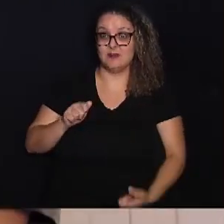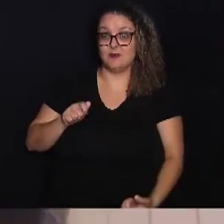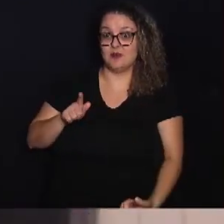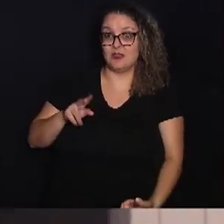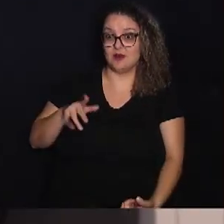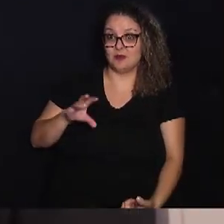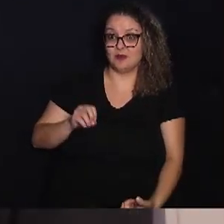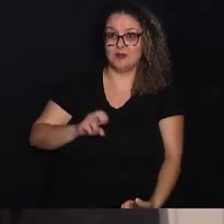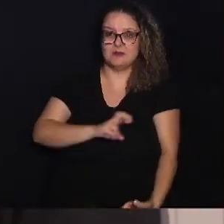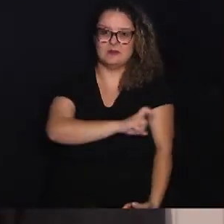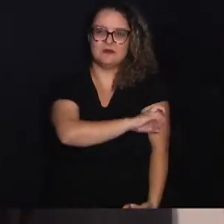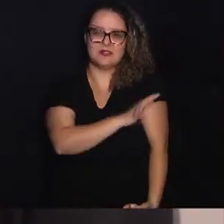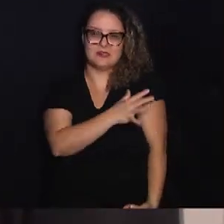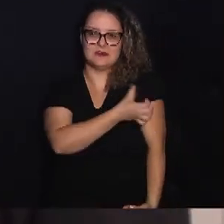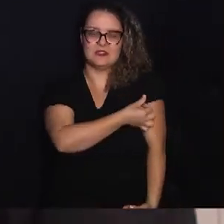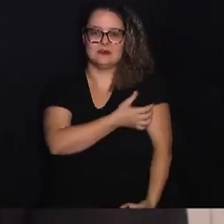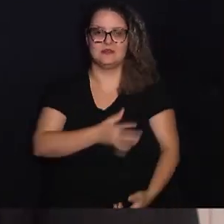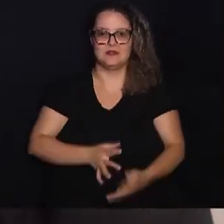ano, 6º.